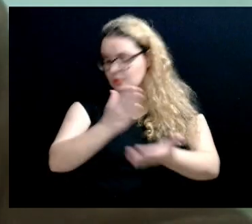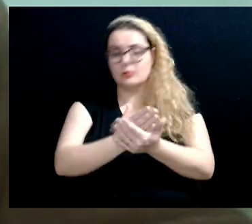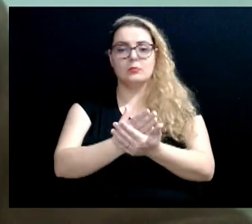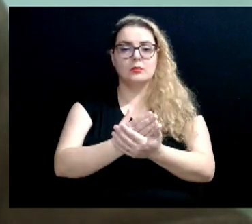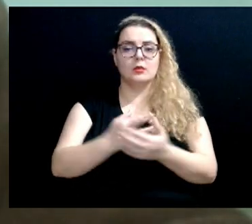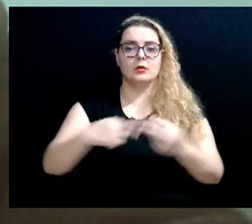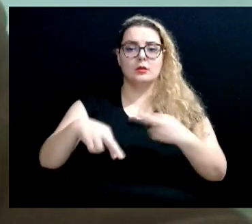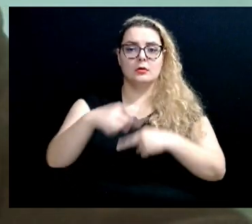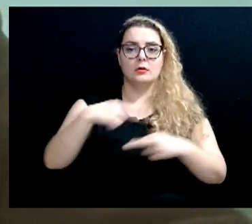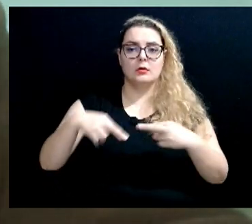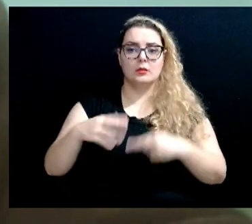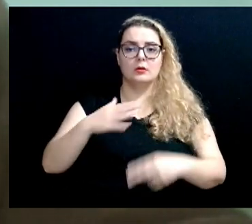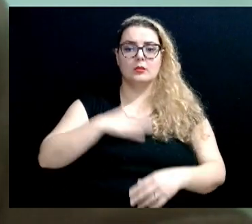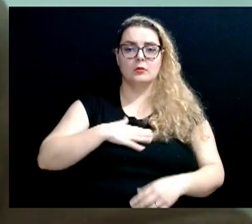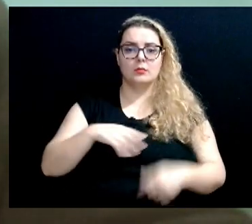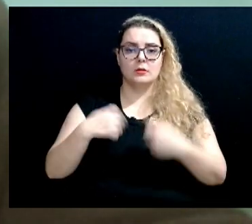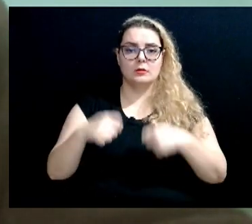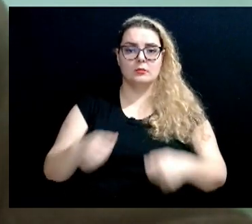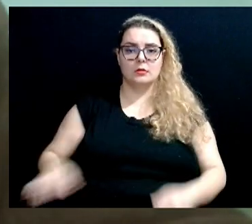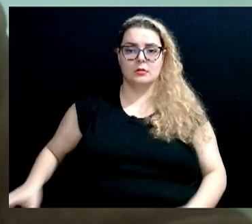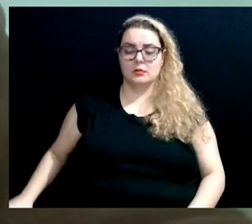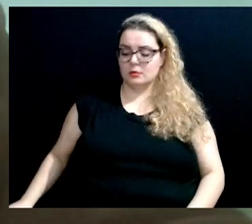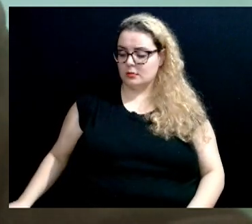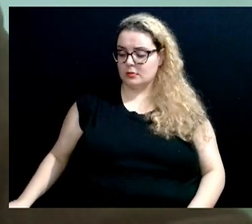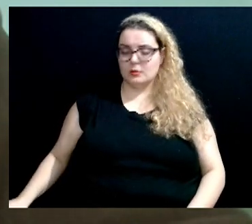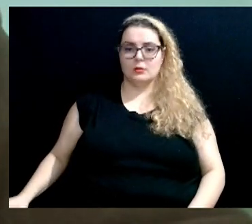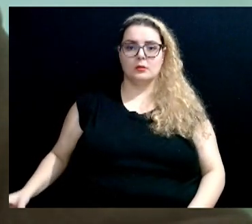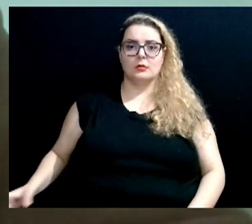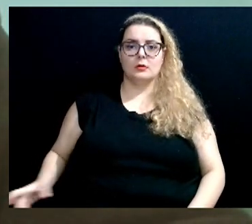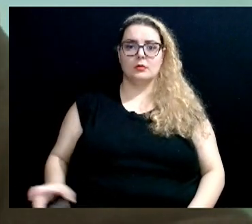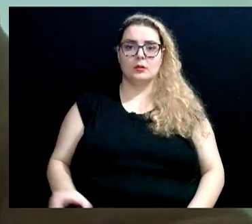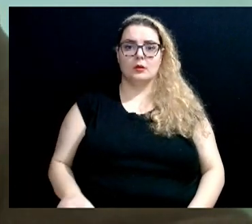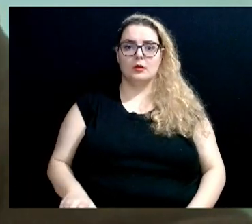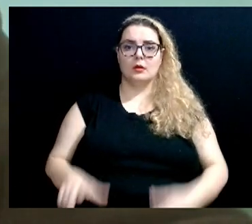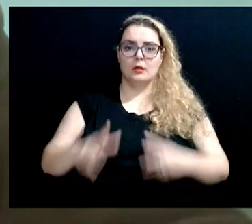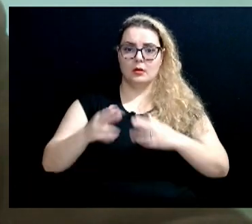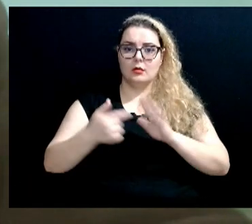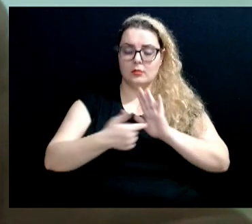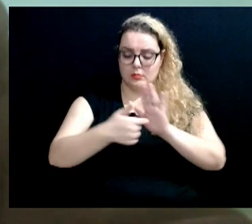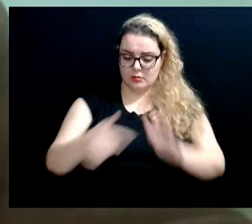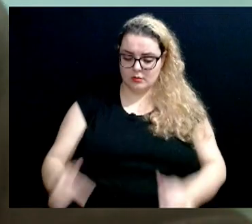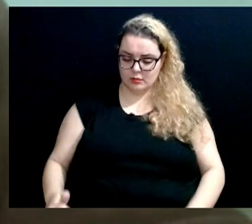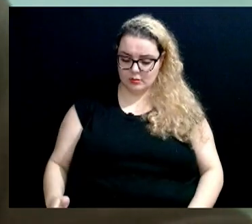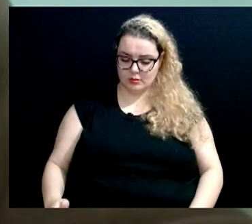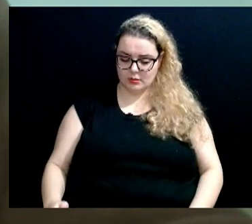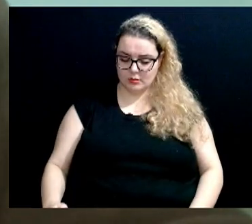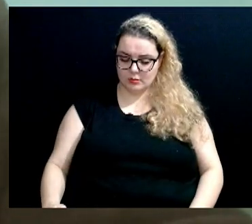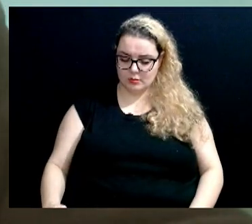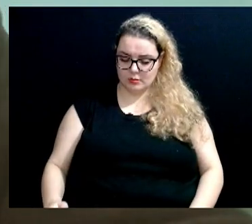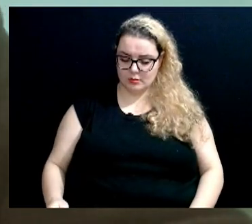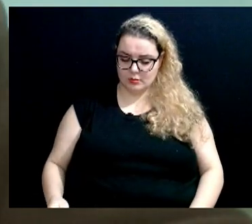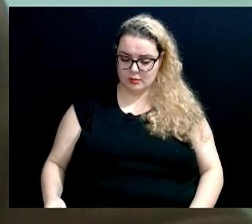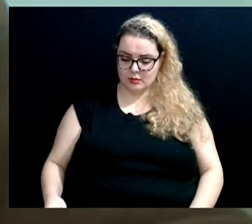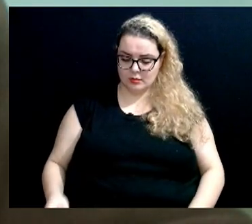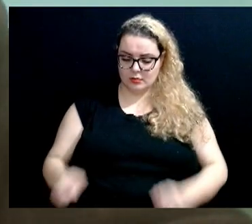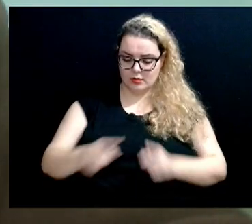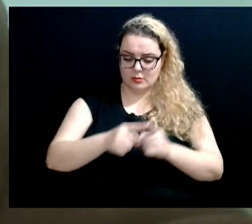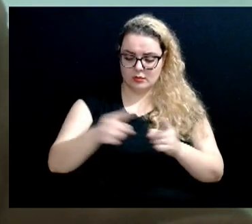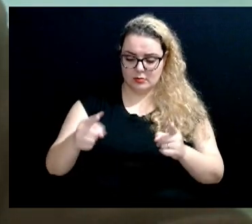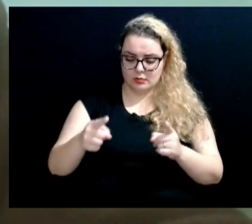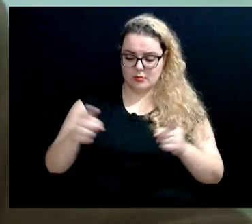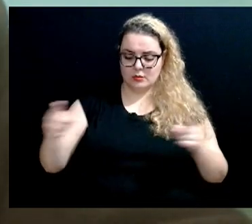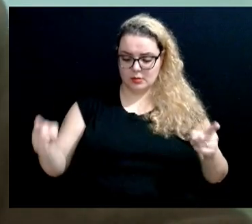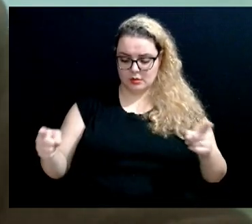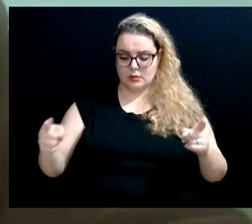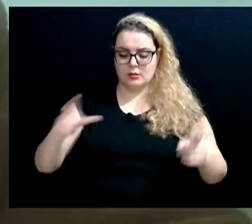minhas necessidades. Então, exatamente como você expôs, a médio e longo prazo, a gente vai tendo situações